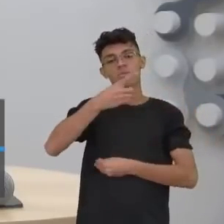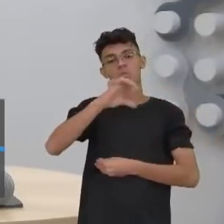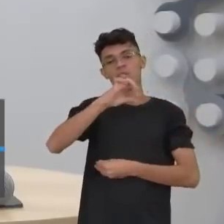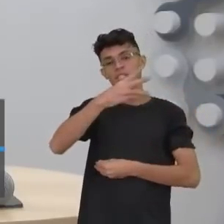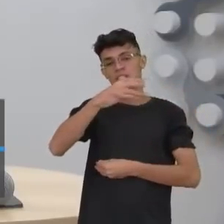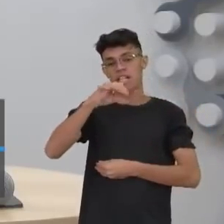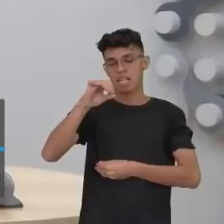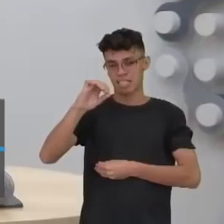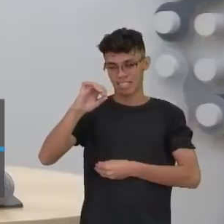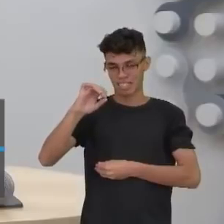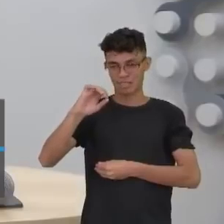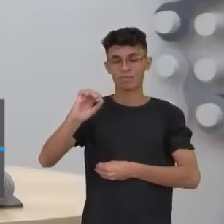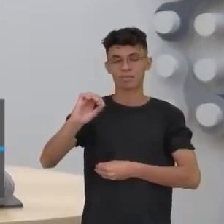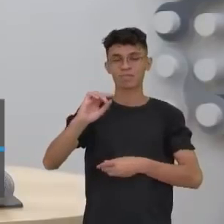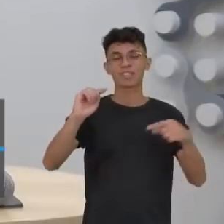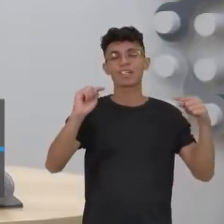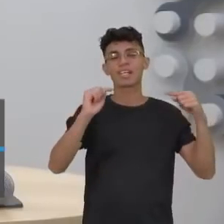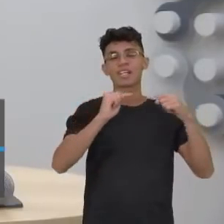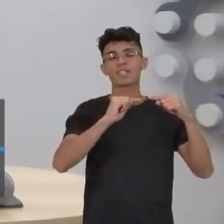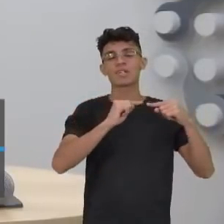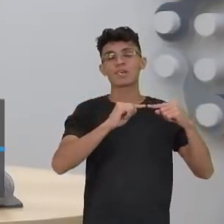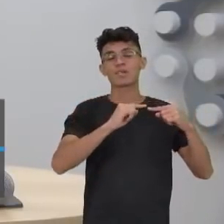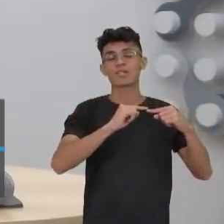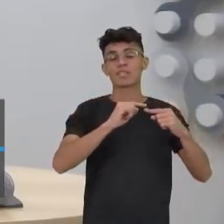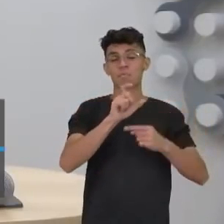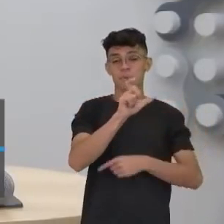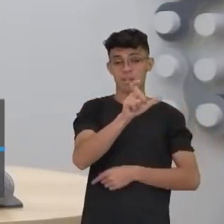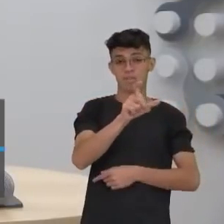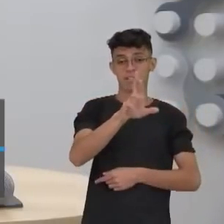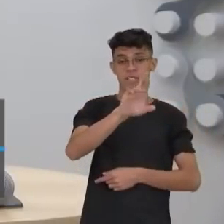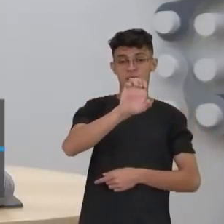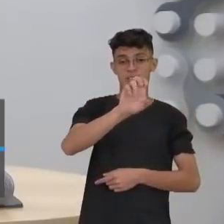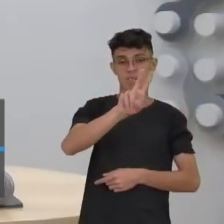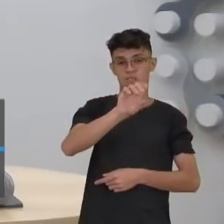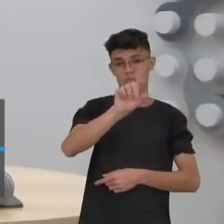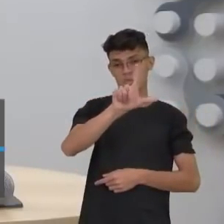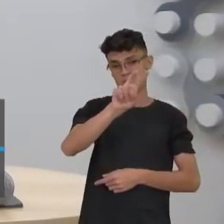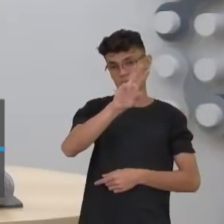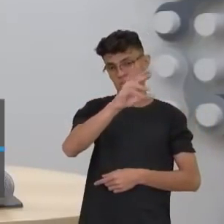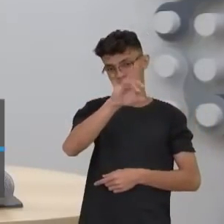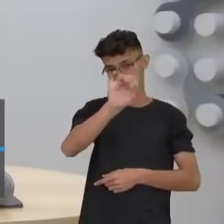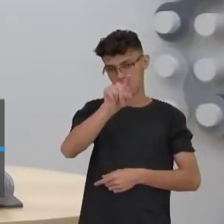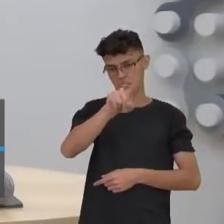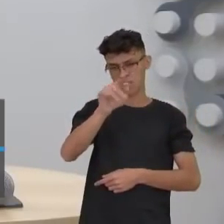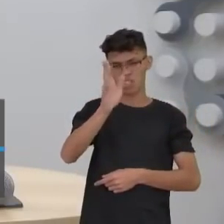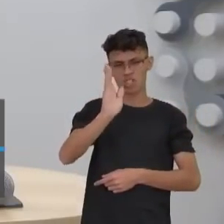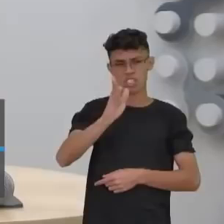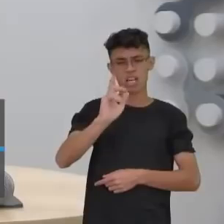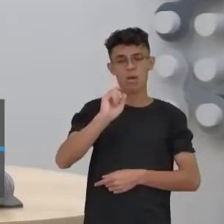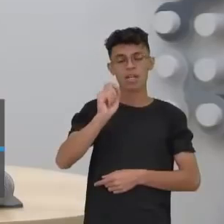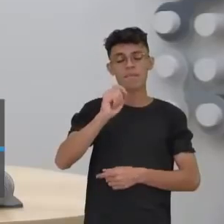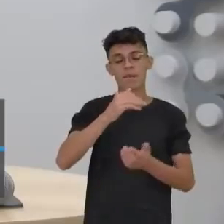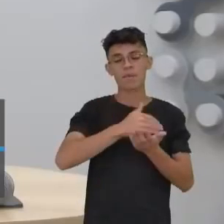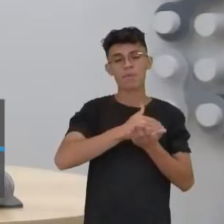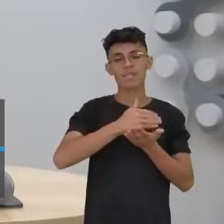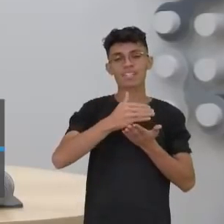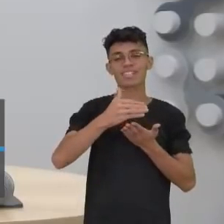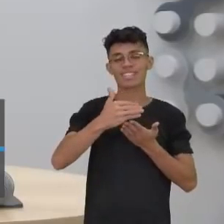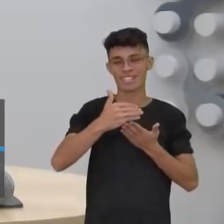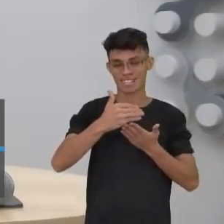nessa palavra, nesse termo revolução, vocês estudantes já vão iniciar a nossa aula com